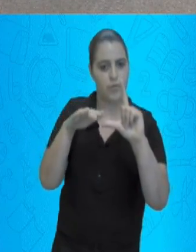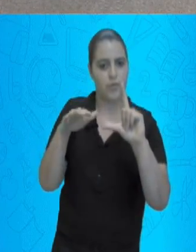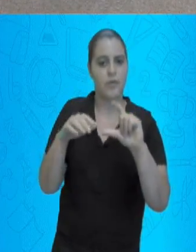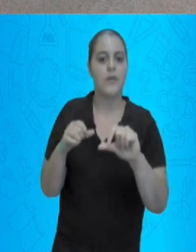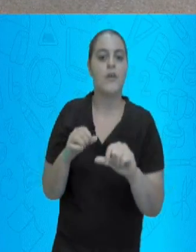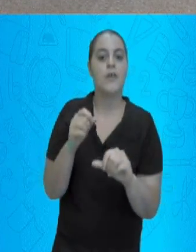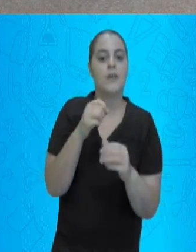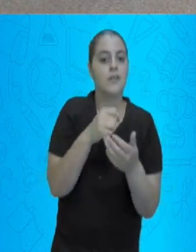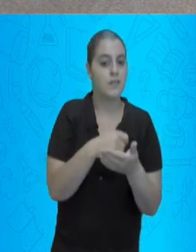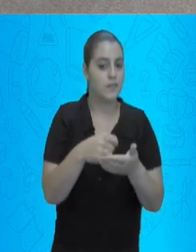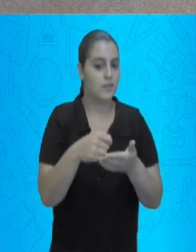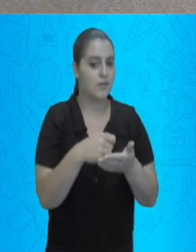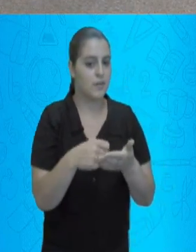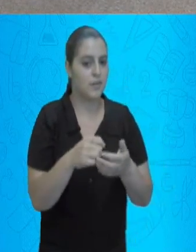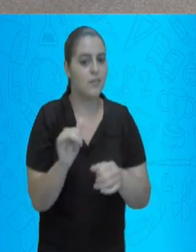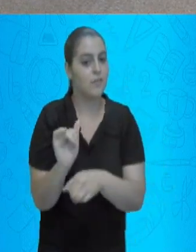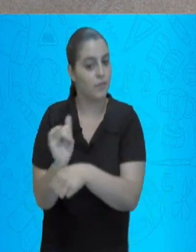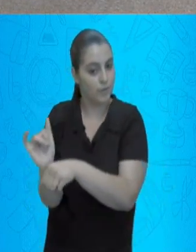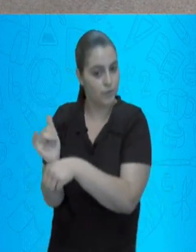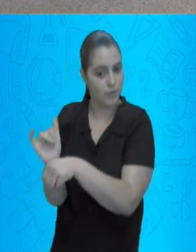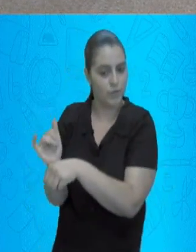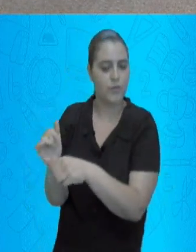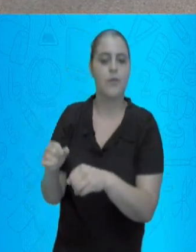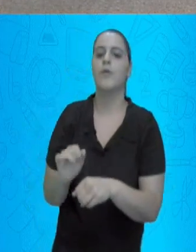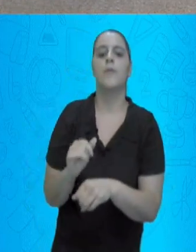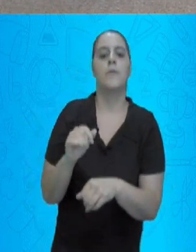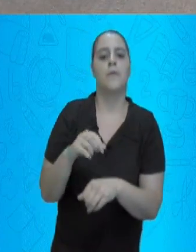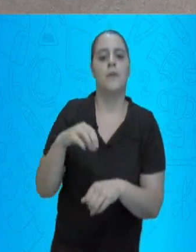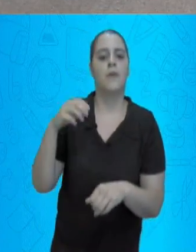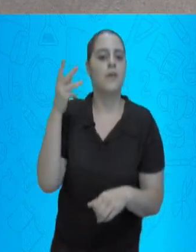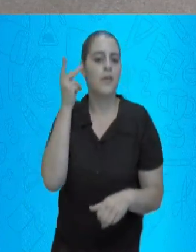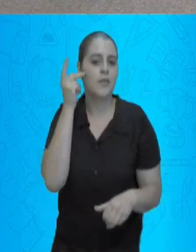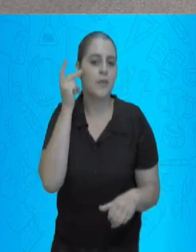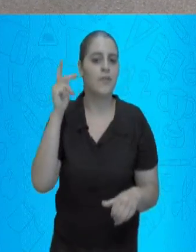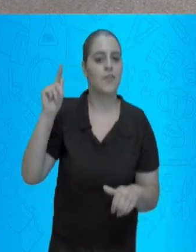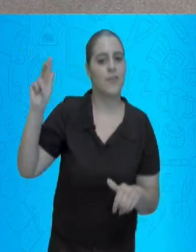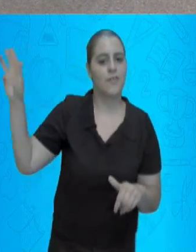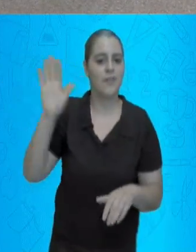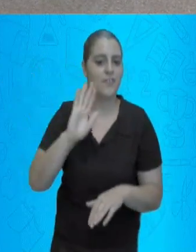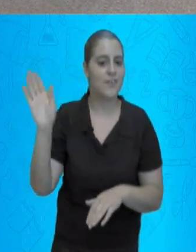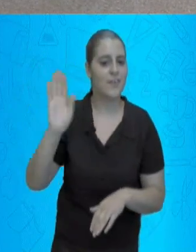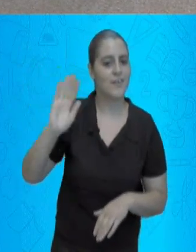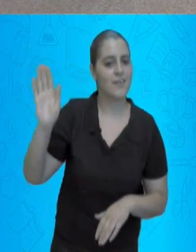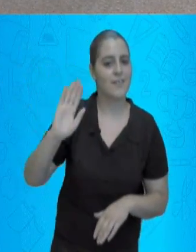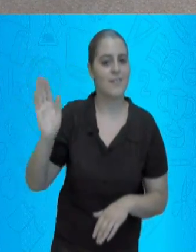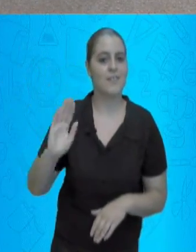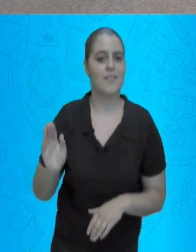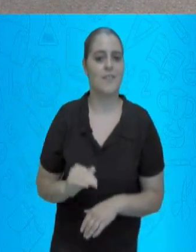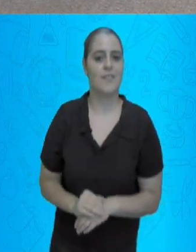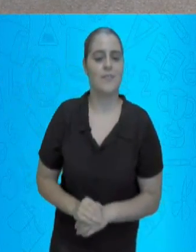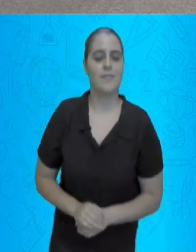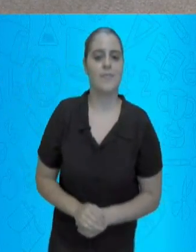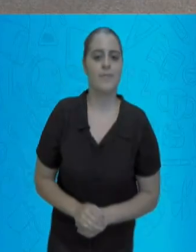se inscreva no canal do YouTube SMED-GV. Até mais! Tchau!